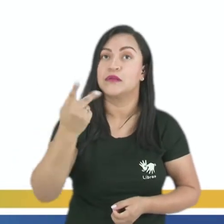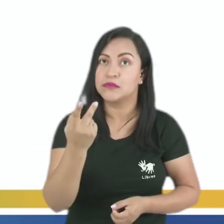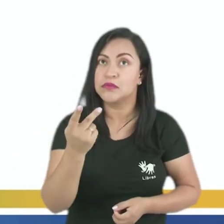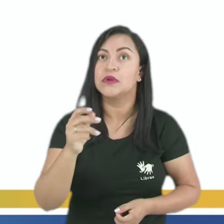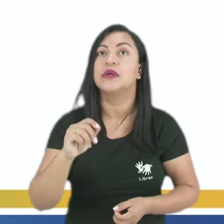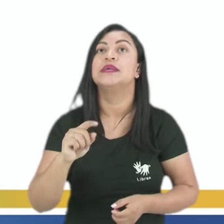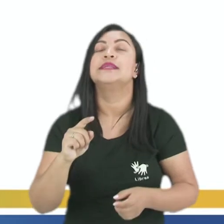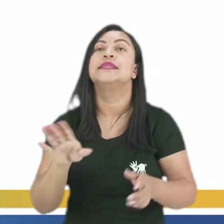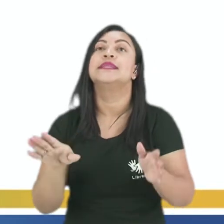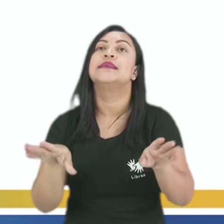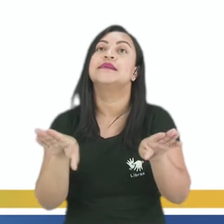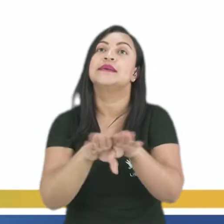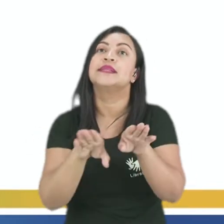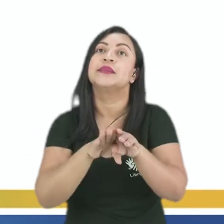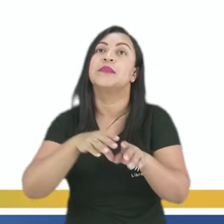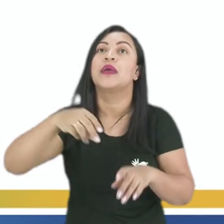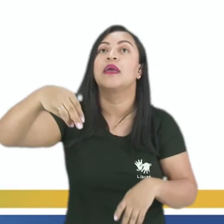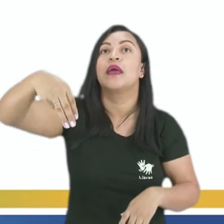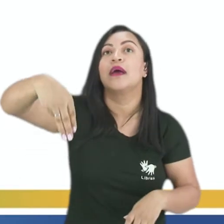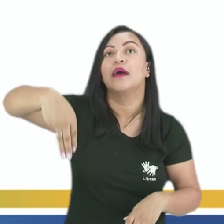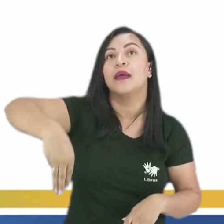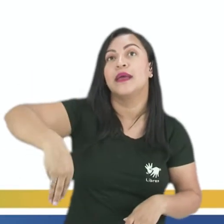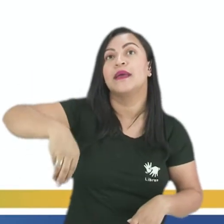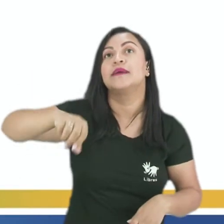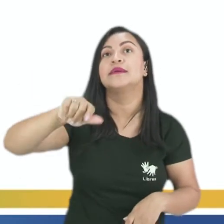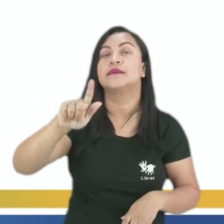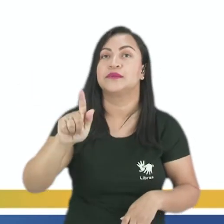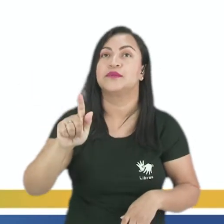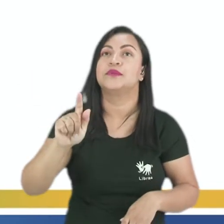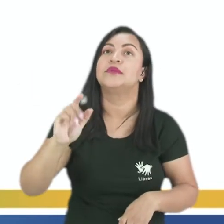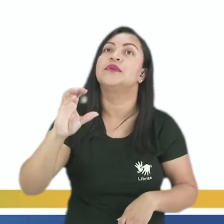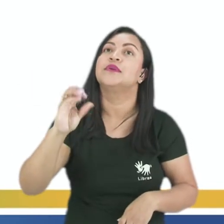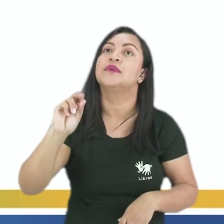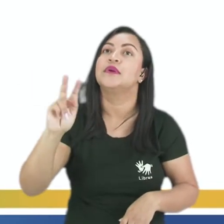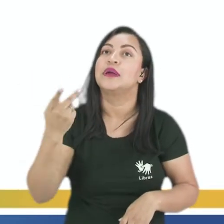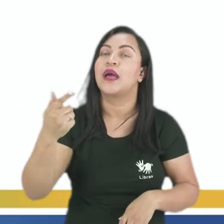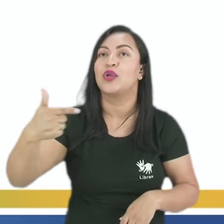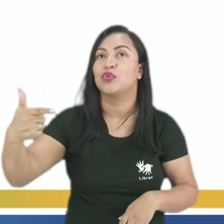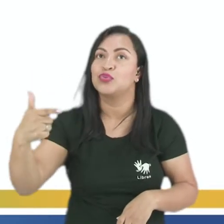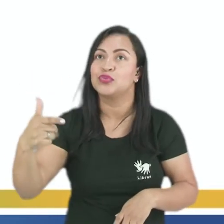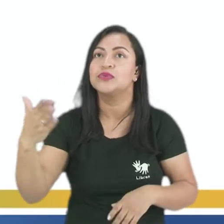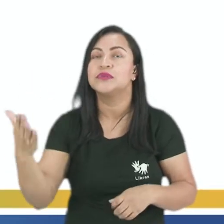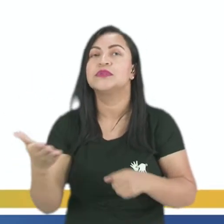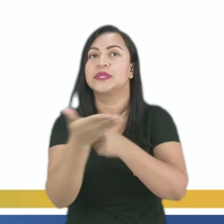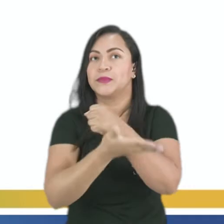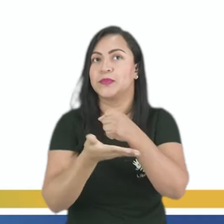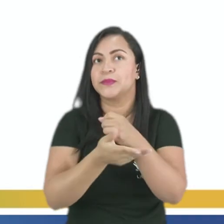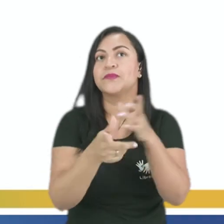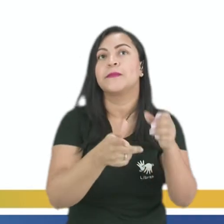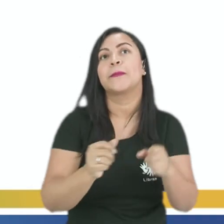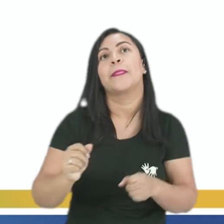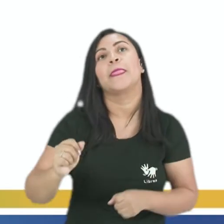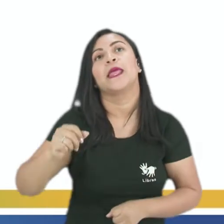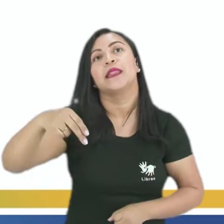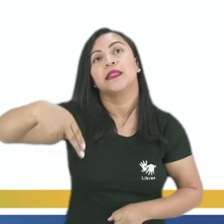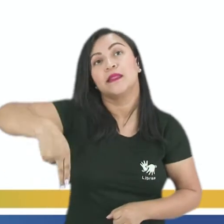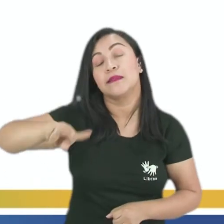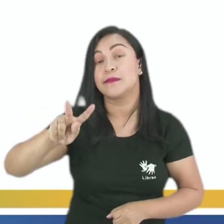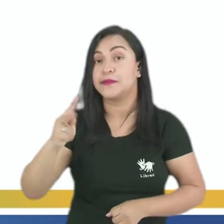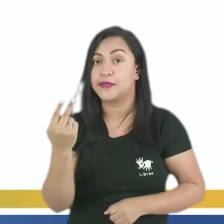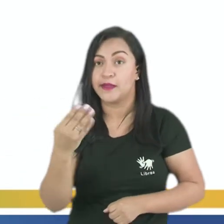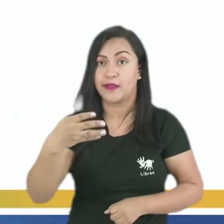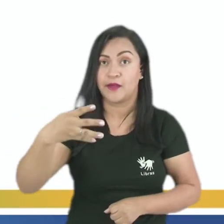magnésio, tá? Que é o famoso leite de magnésia, tá? Que nós utilizamos. Nós temos o hidróxido de amônio,